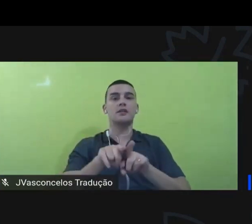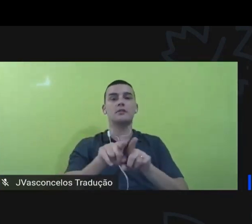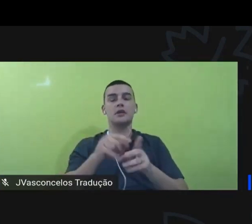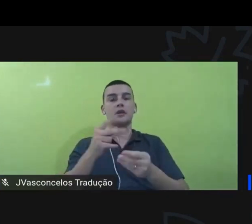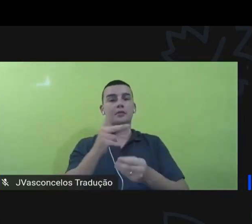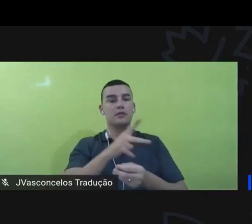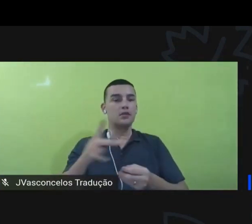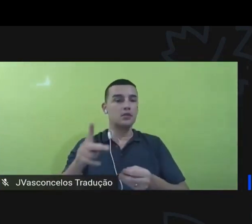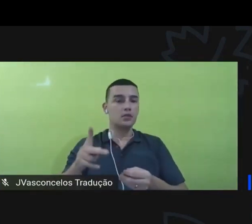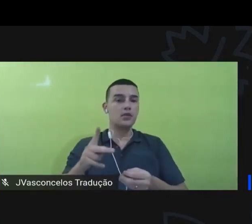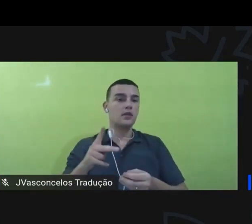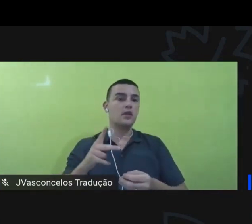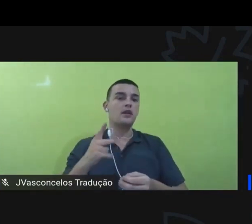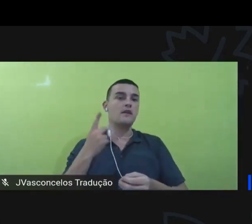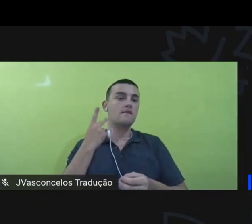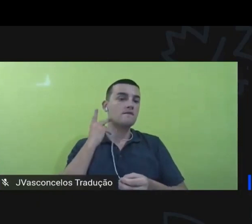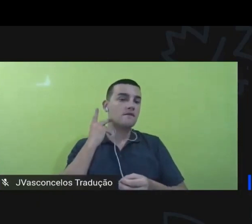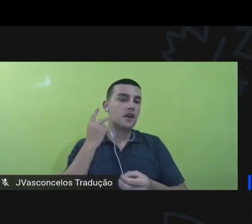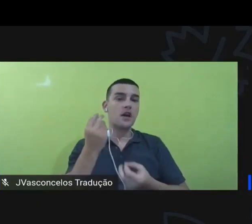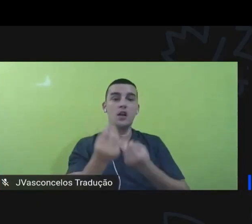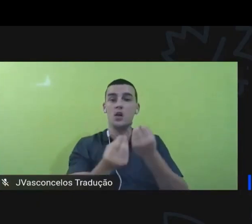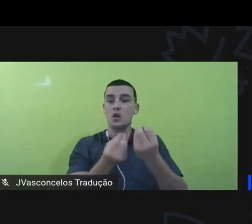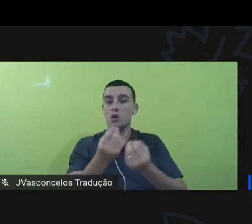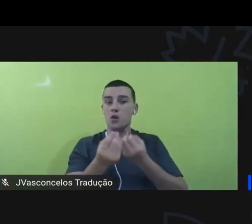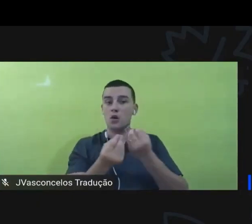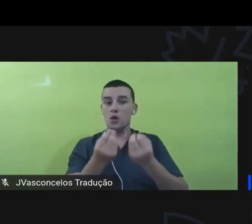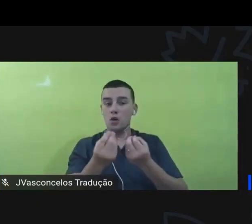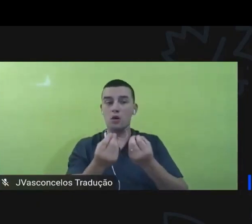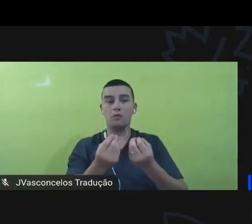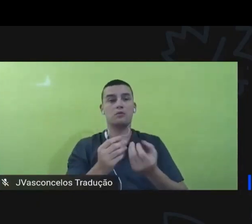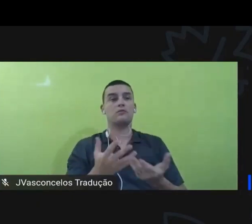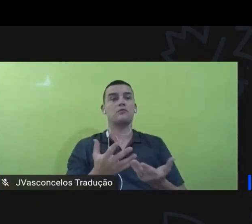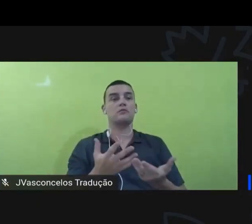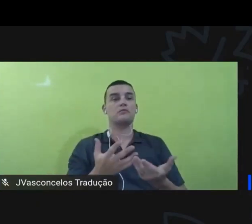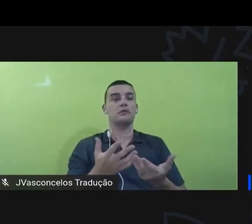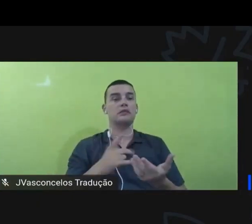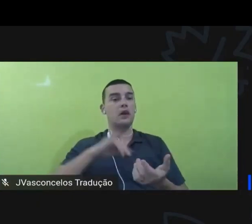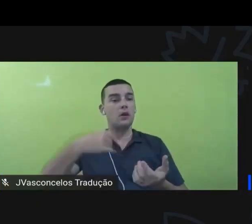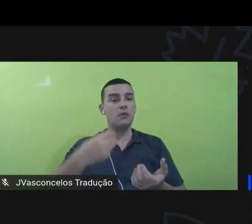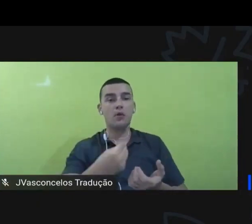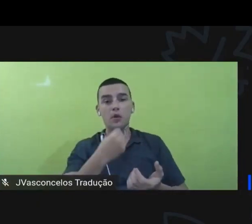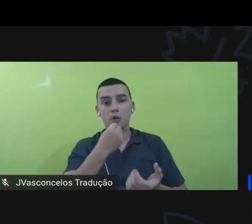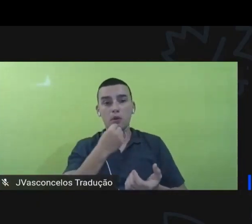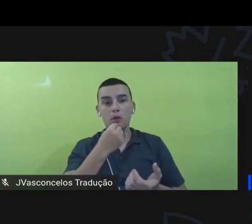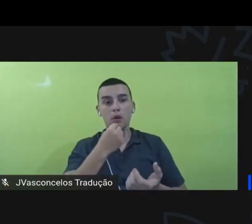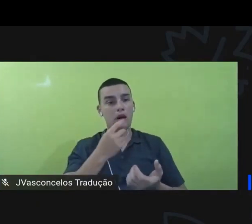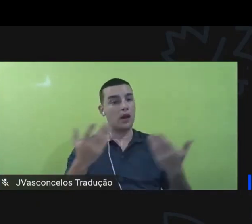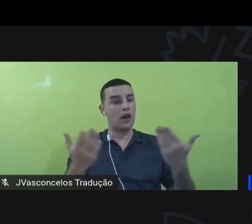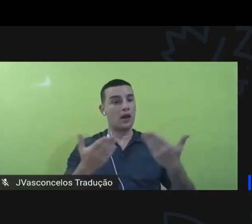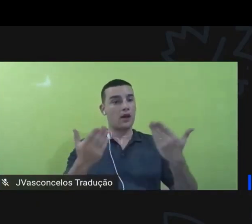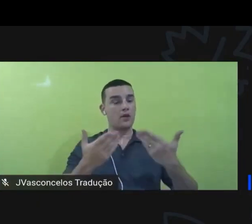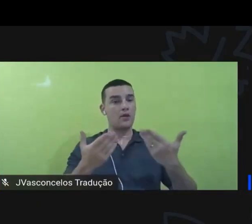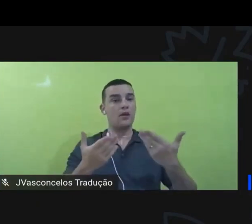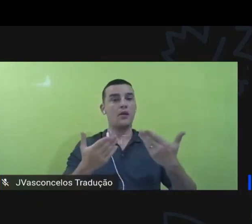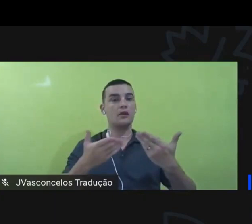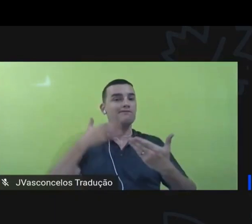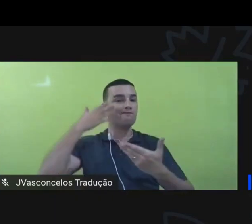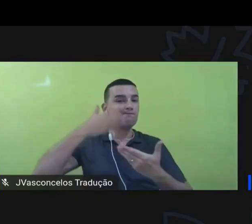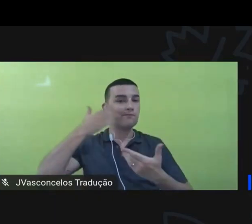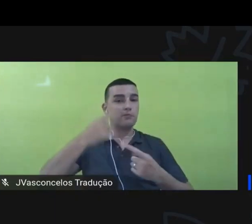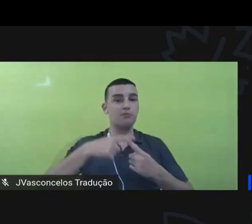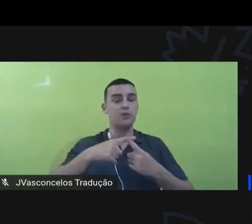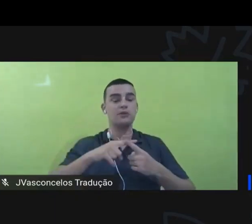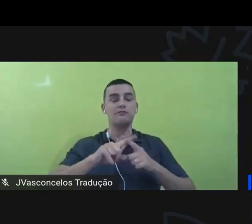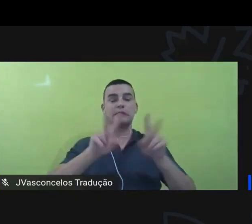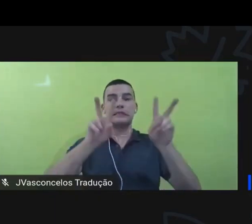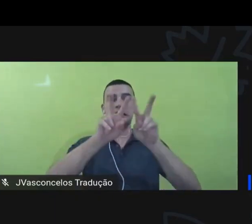do curso, por essa oportunidade da fala nessa manhã de temática a mim tão cara,